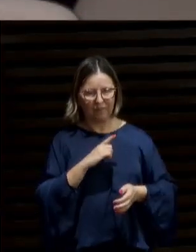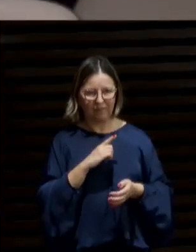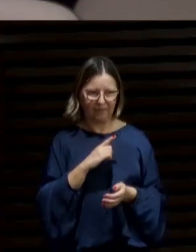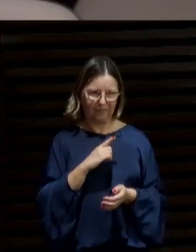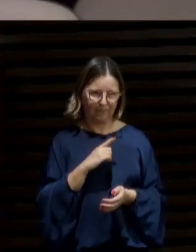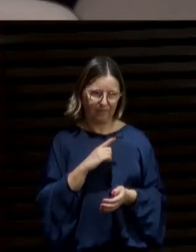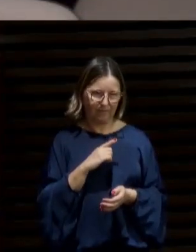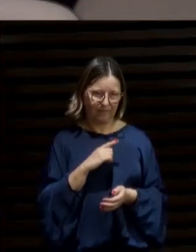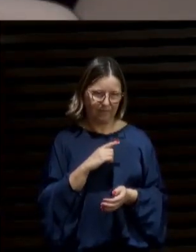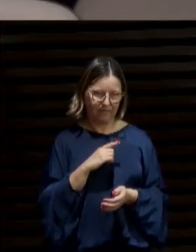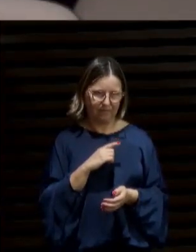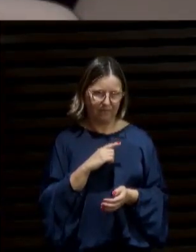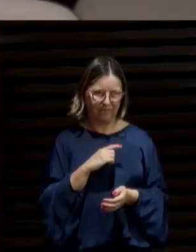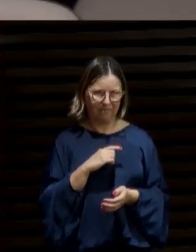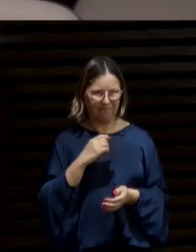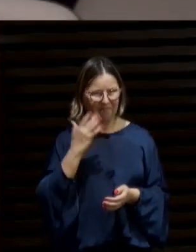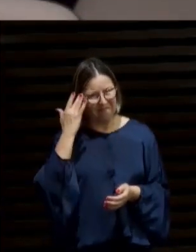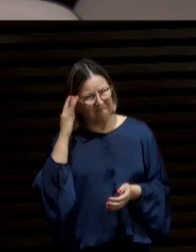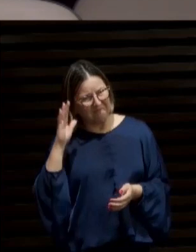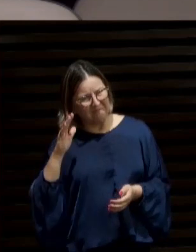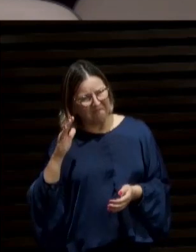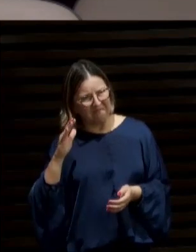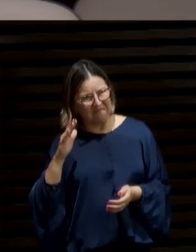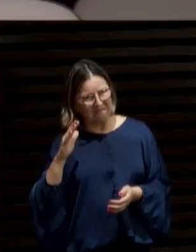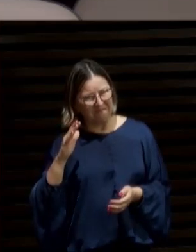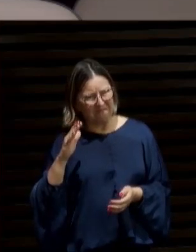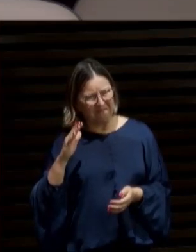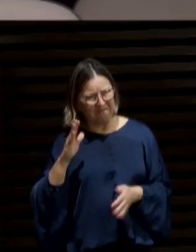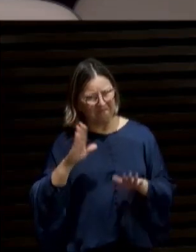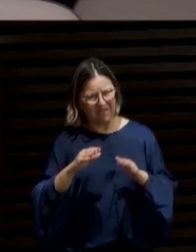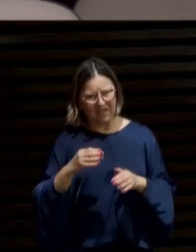umas, sei lá quantas, 300 ou 400 casas